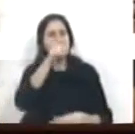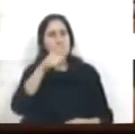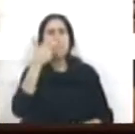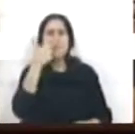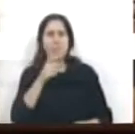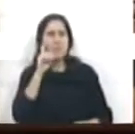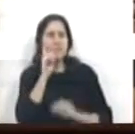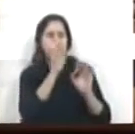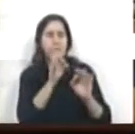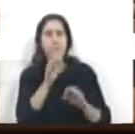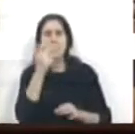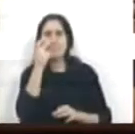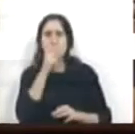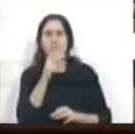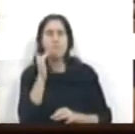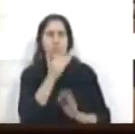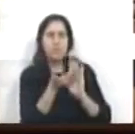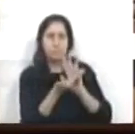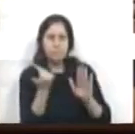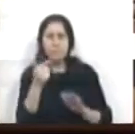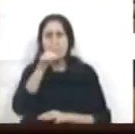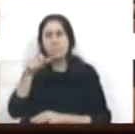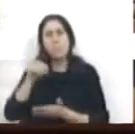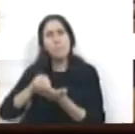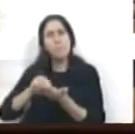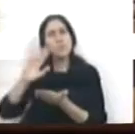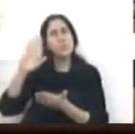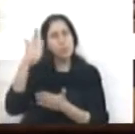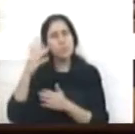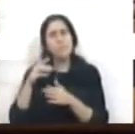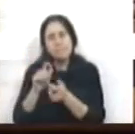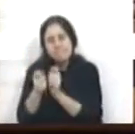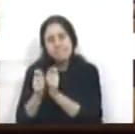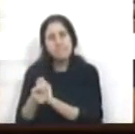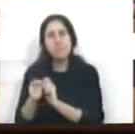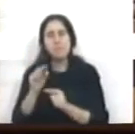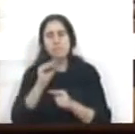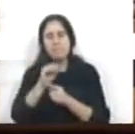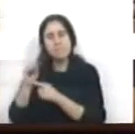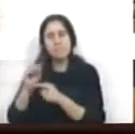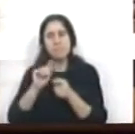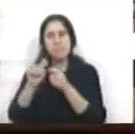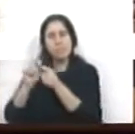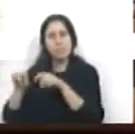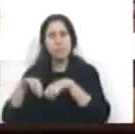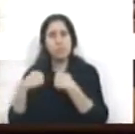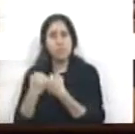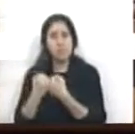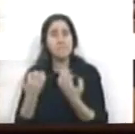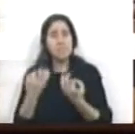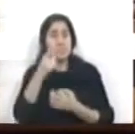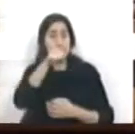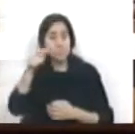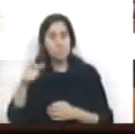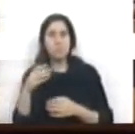pensionistas porque vai descongelar pensões. Defende os mais pobres porque vai atualizar apoios sociais. Sim, é a estas pessoas que serve